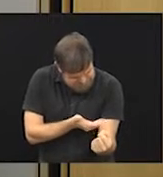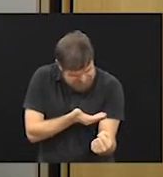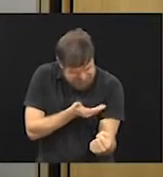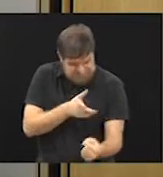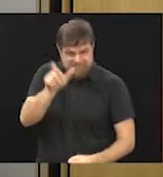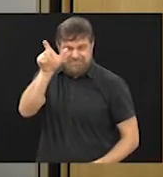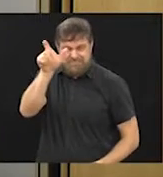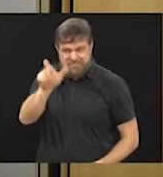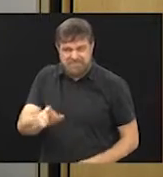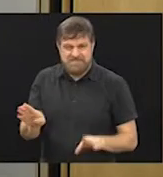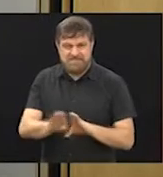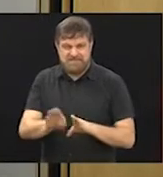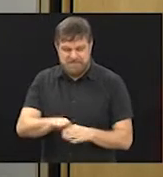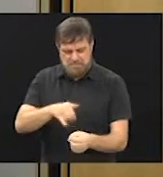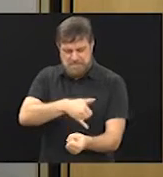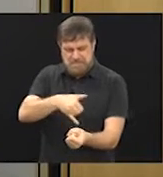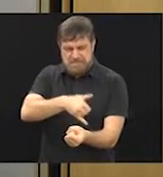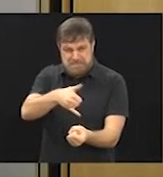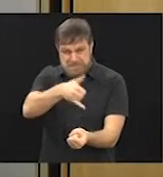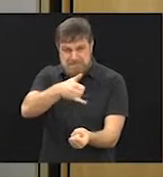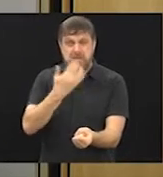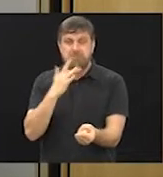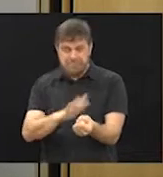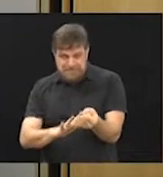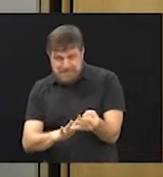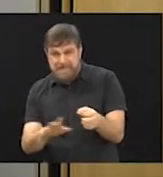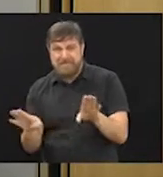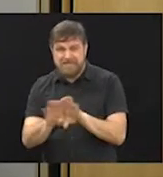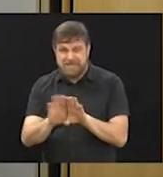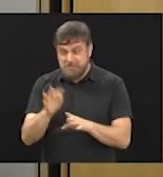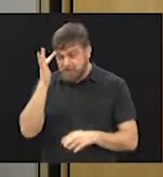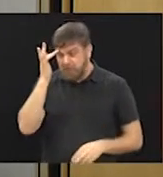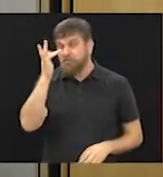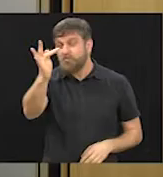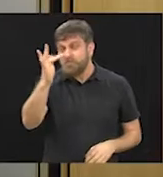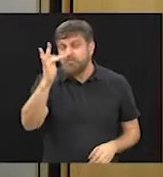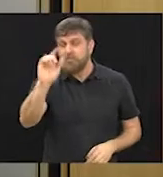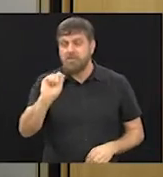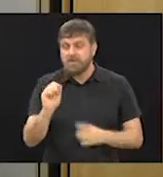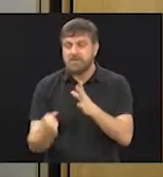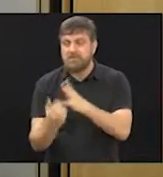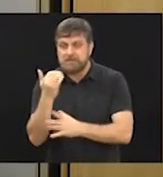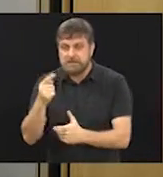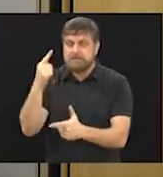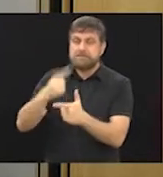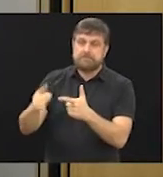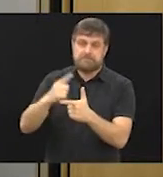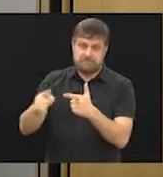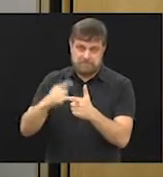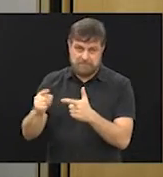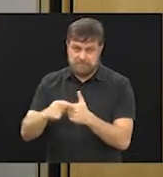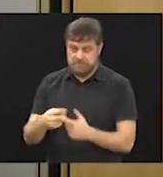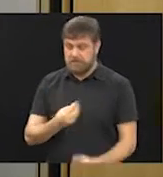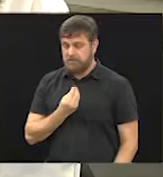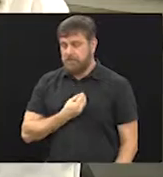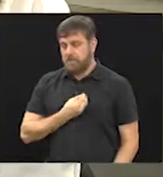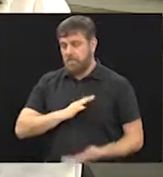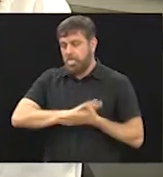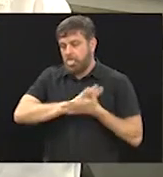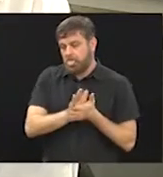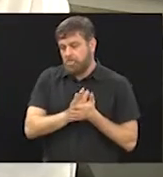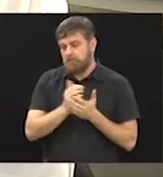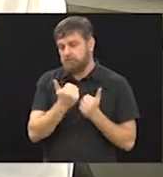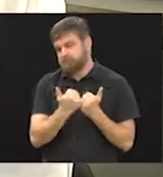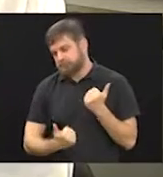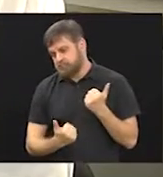aumento de nível de glicemia, que vão, no futuro, causar problemas importantes na sua vida.